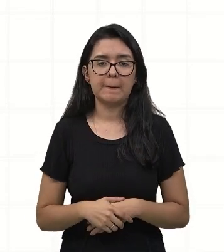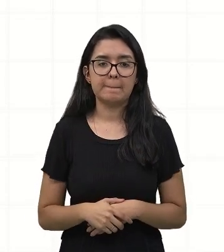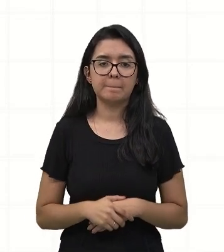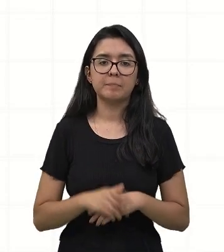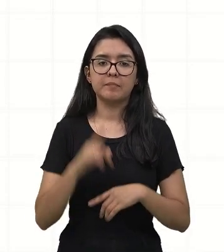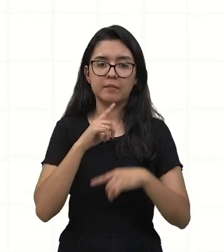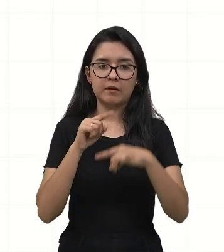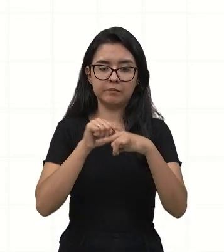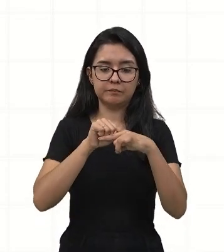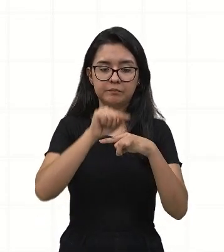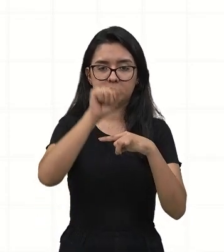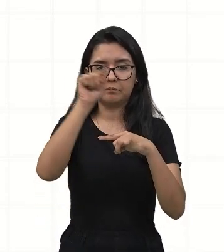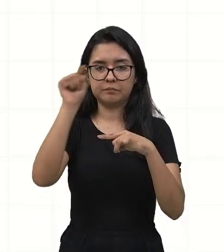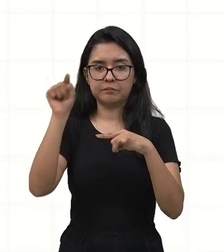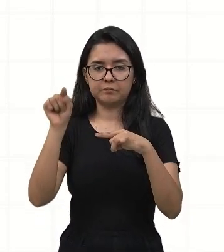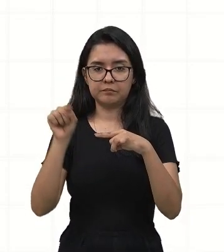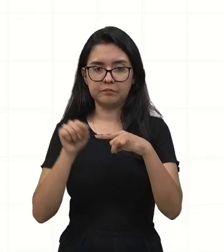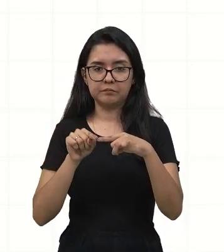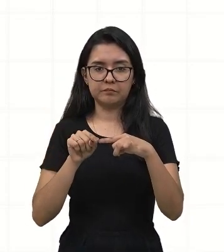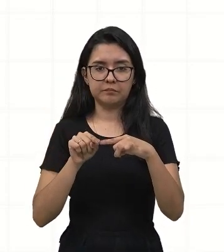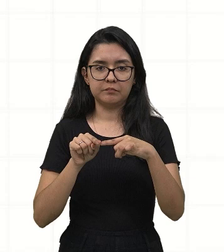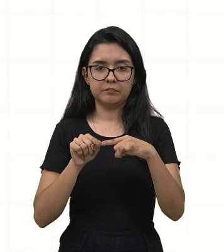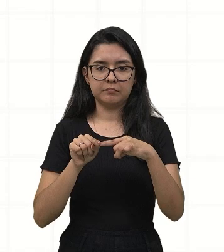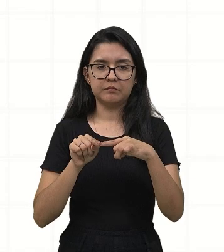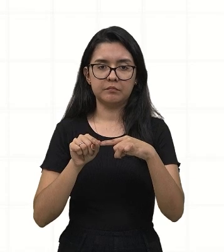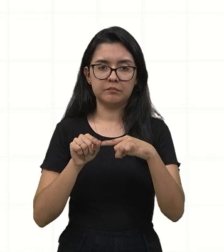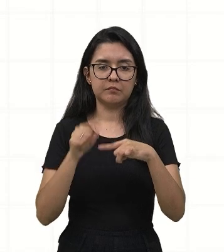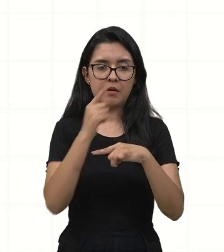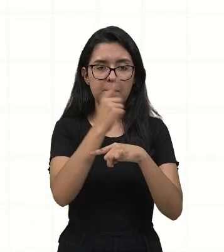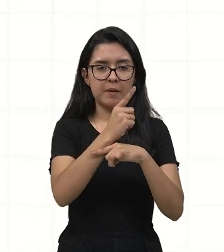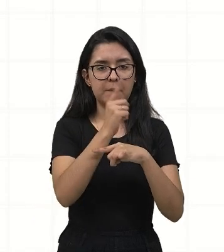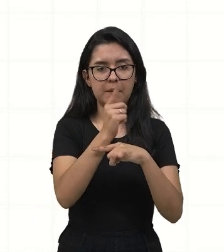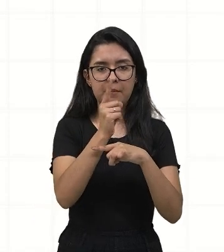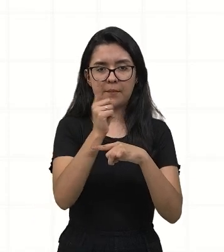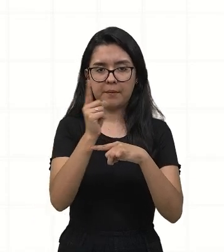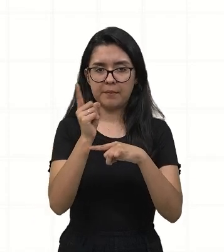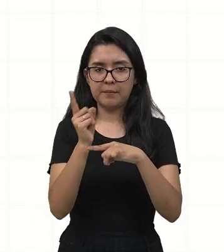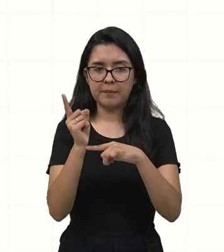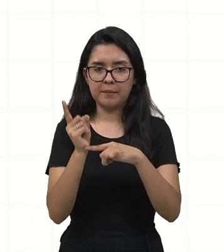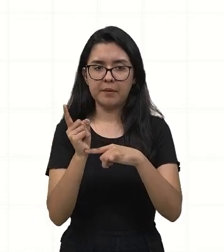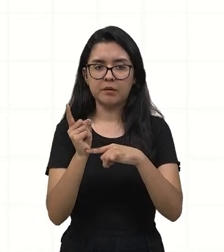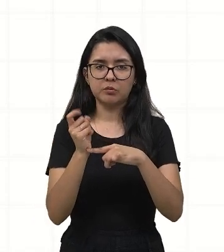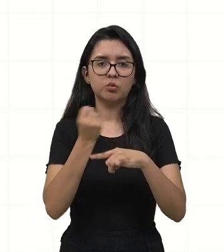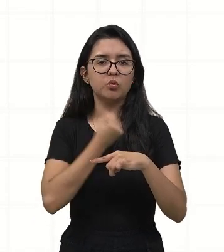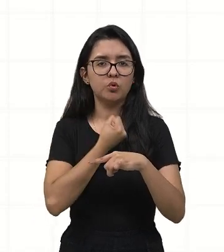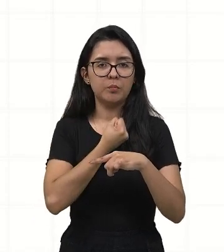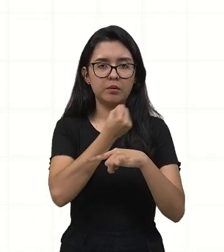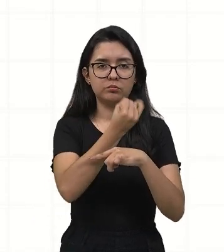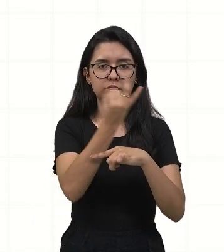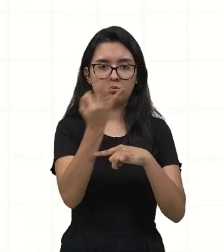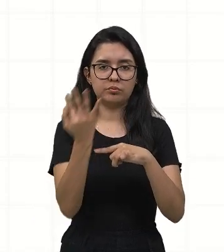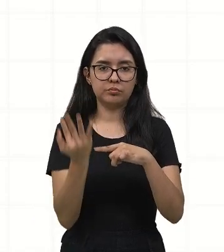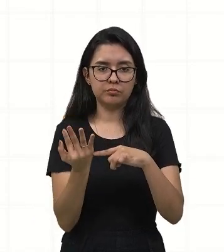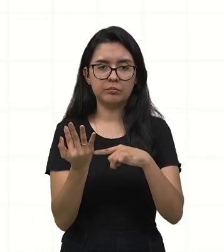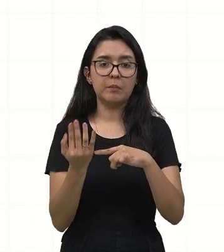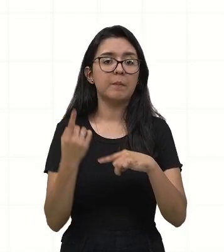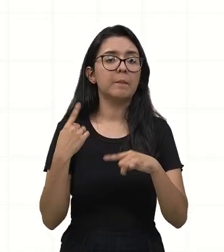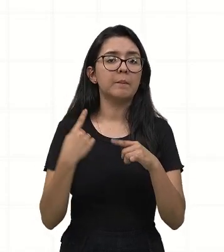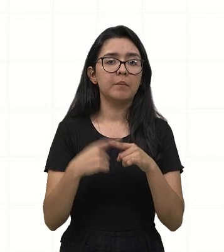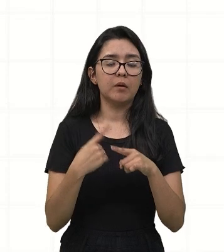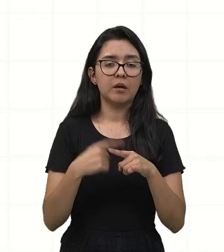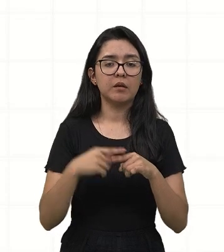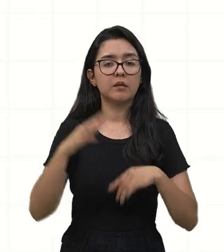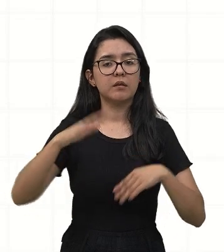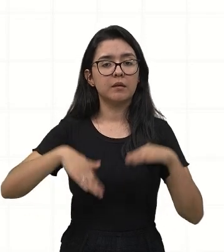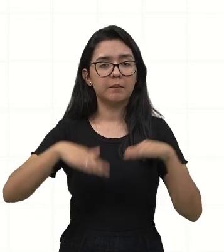dentro e também tem na parte, como se fosse dizer, na parte de fora, tá bom? Por quê? Porque vai depender